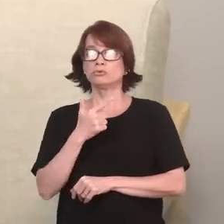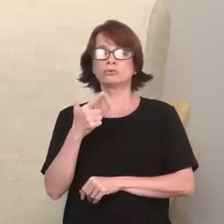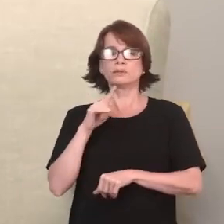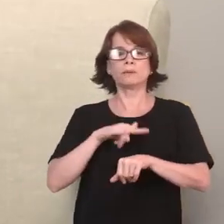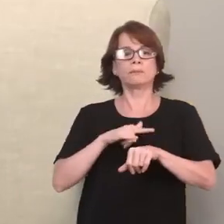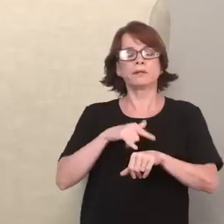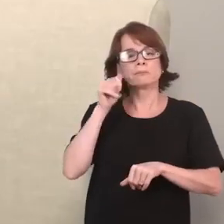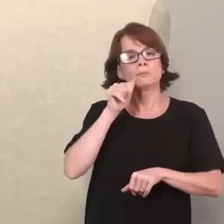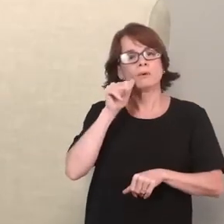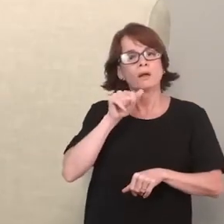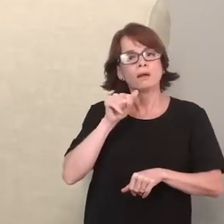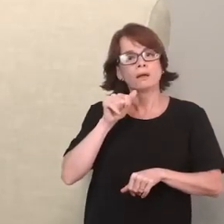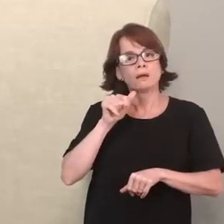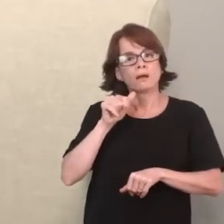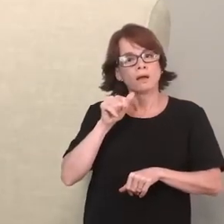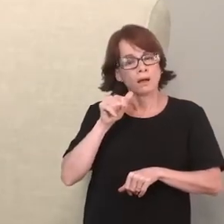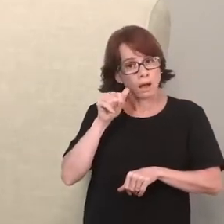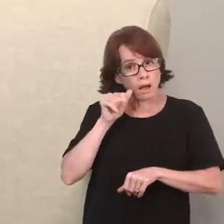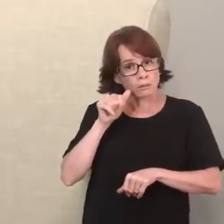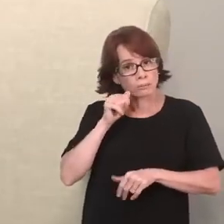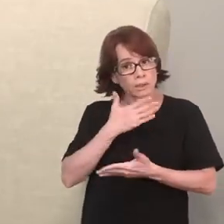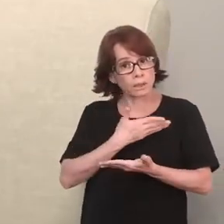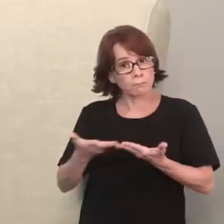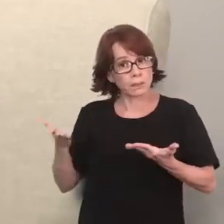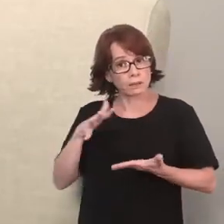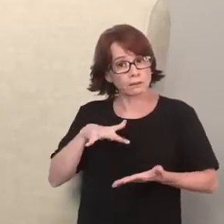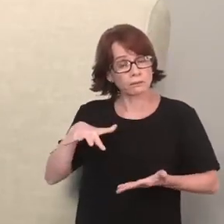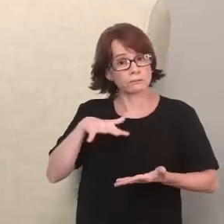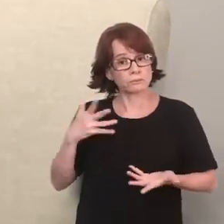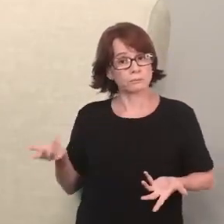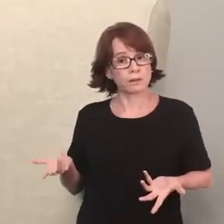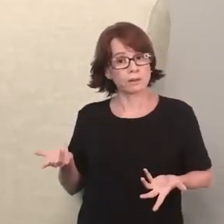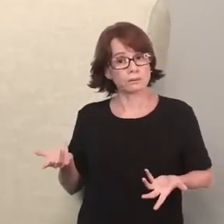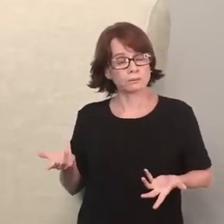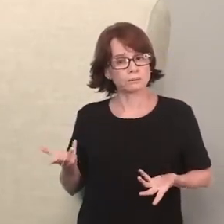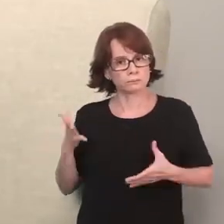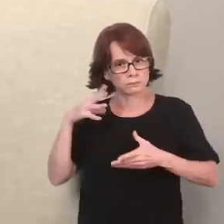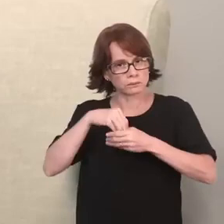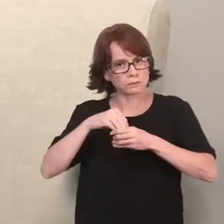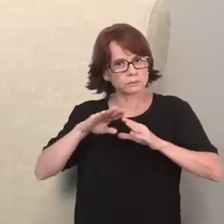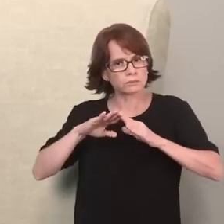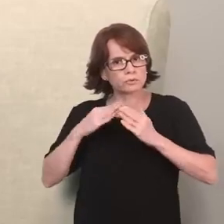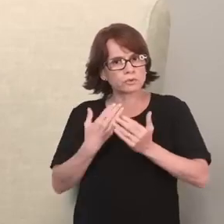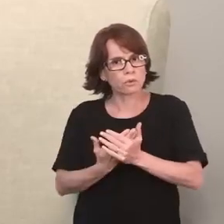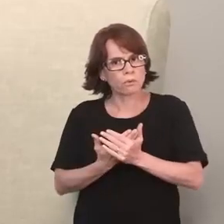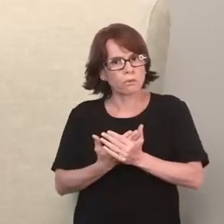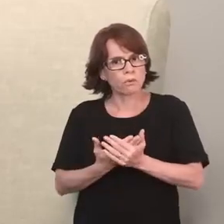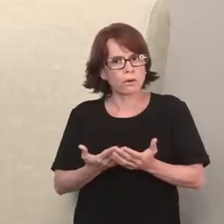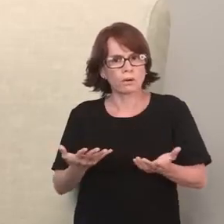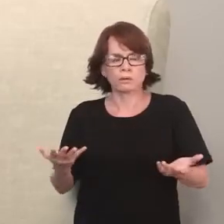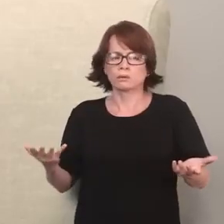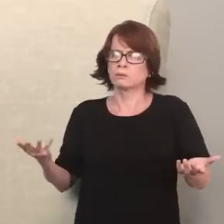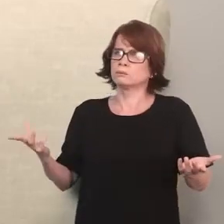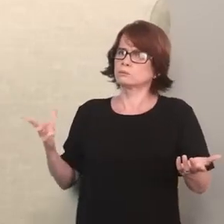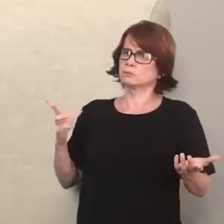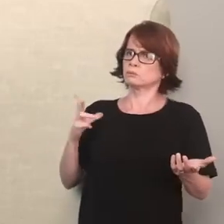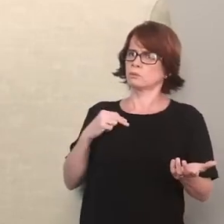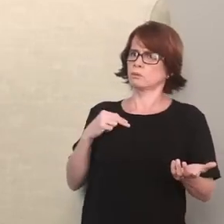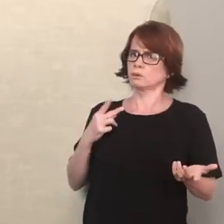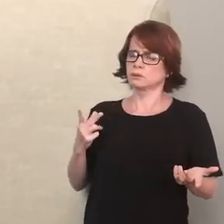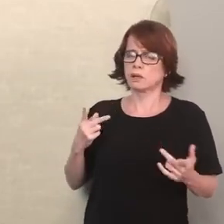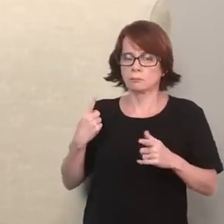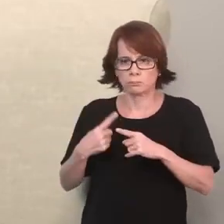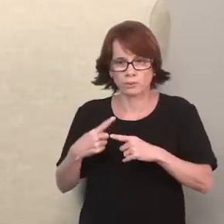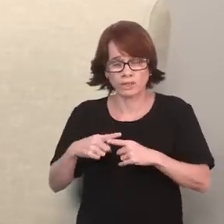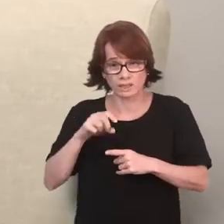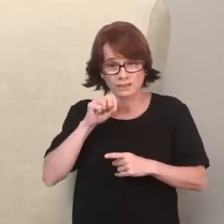tem mais banheiro para mulher. A mulher está perdendo seu espaço, né? E isso numa escola, isso é uma agressão sem tamanho, porque